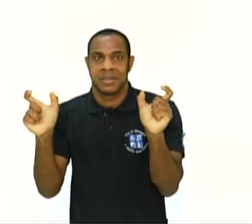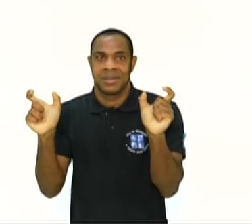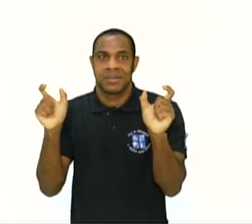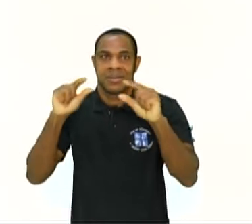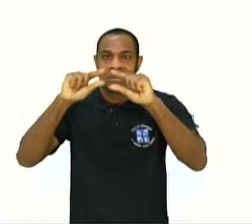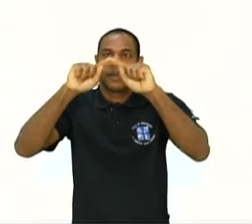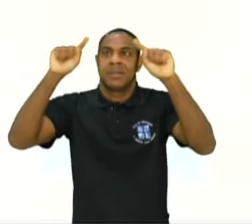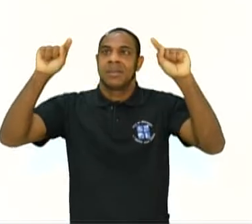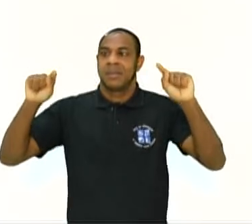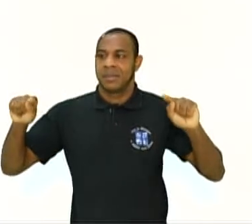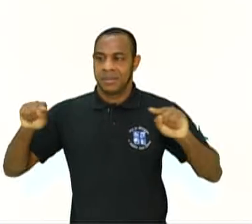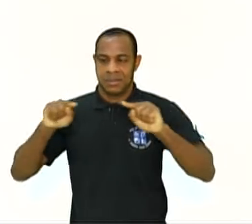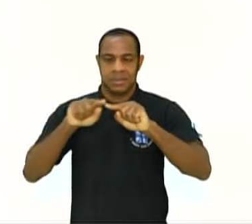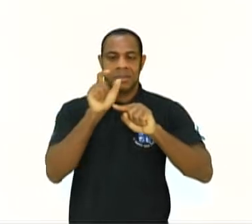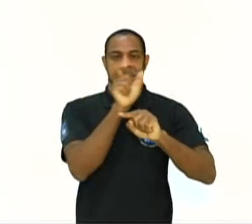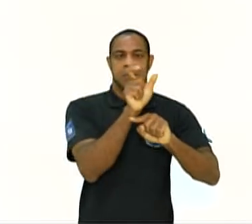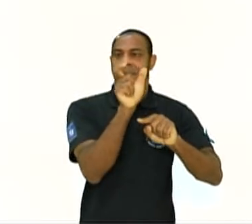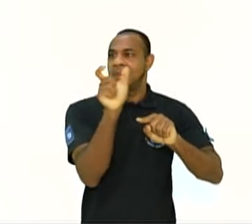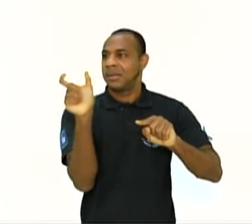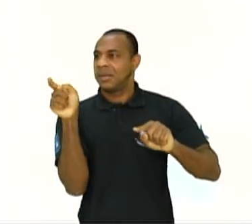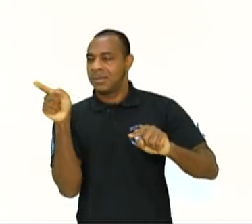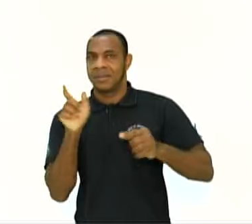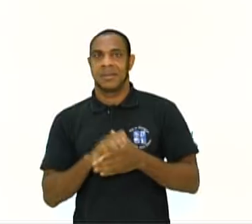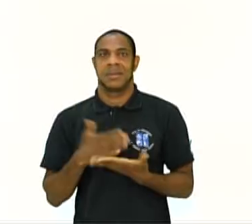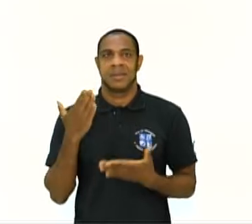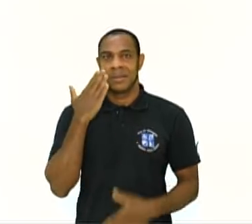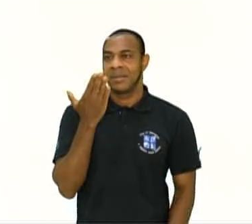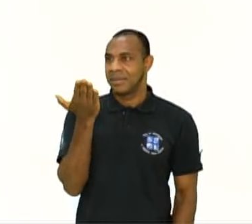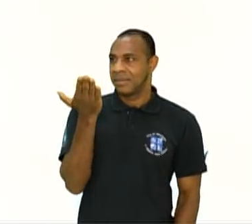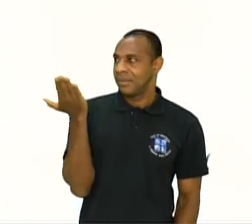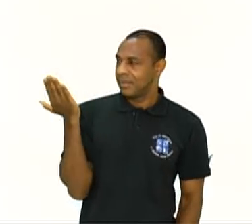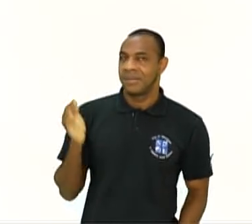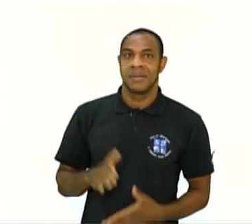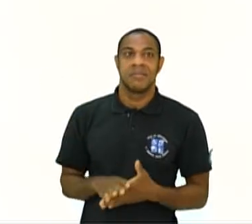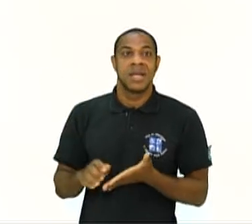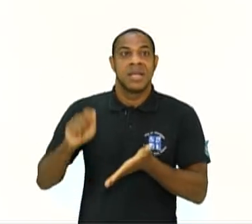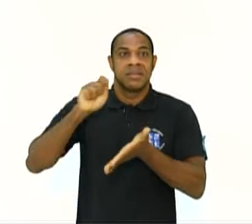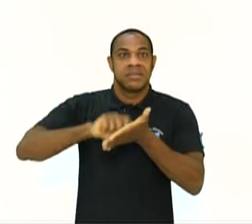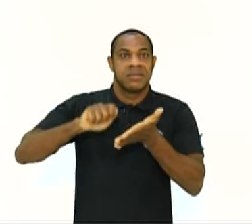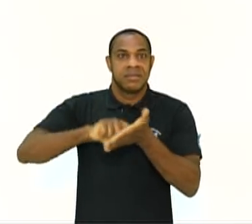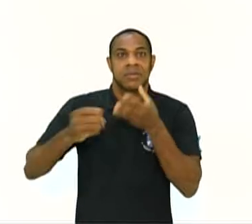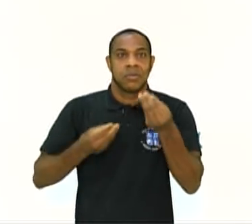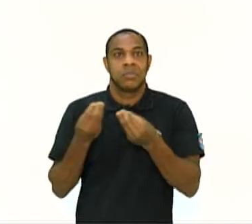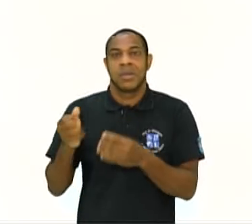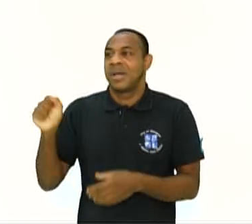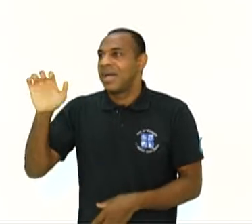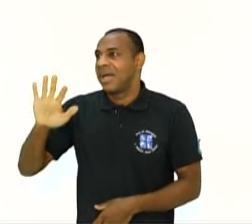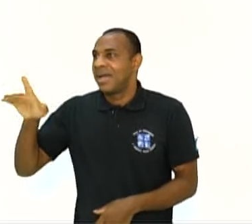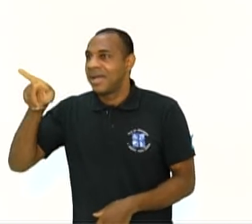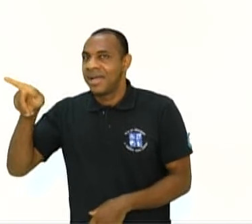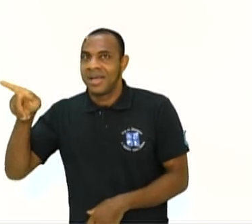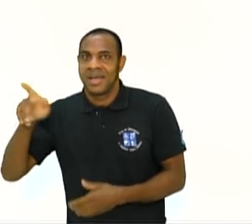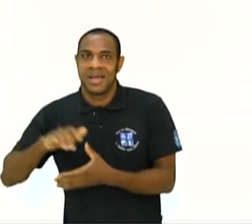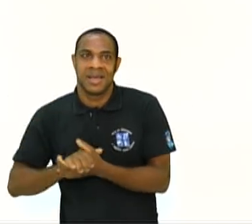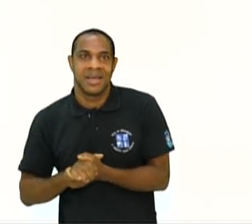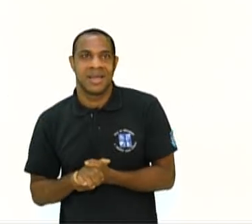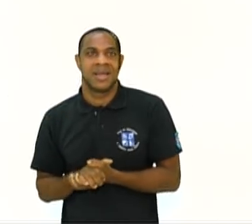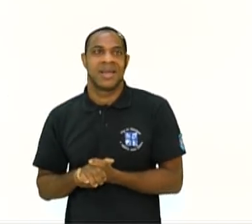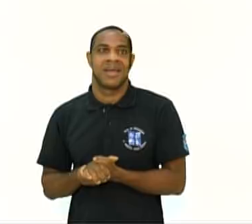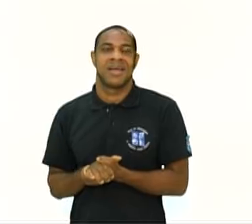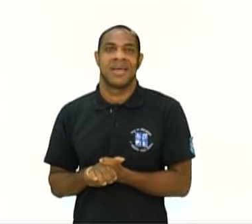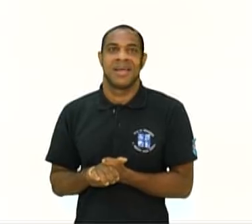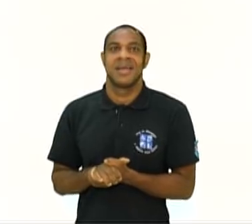cat, broom e witch. Então, vamos descrever ali a imagem, né? Lisa Simpson is wearing